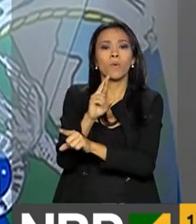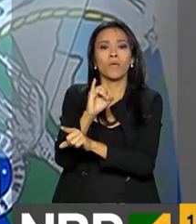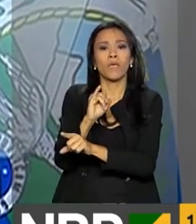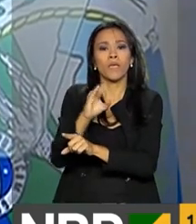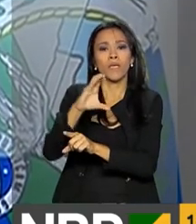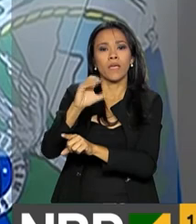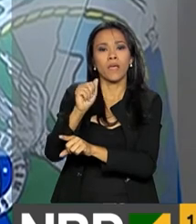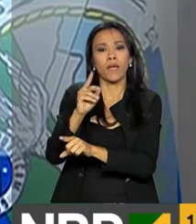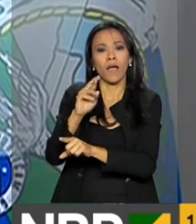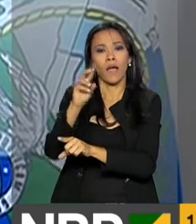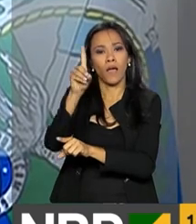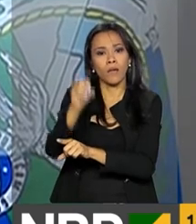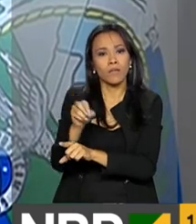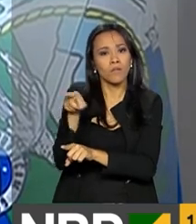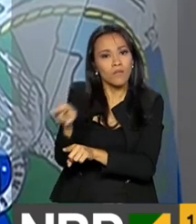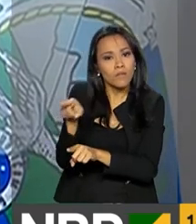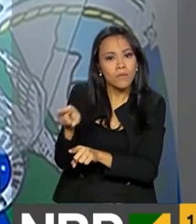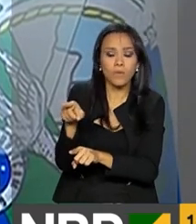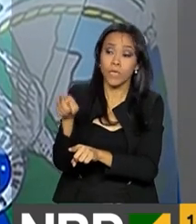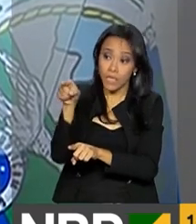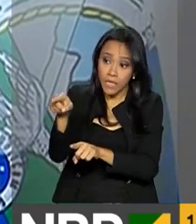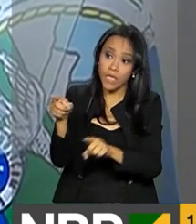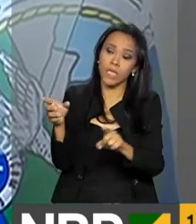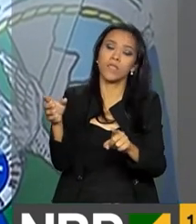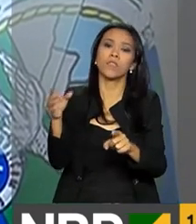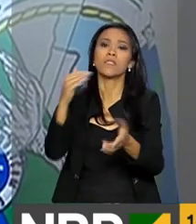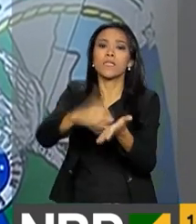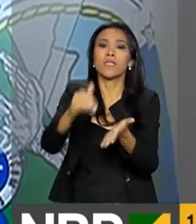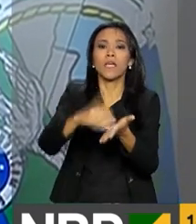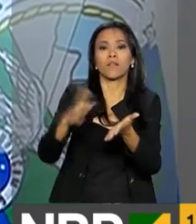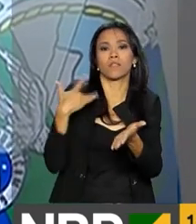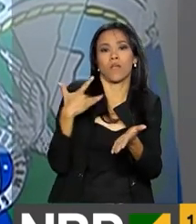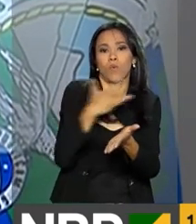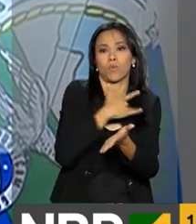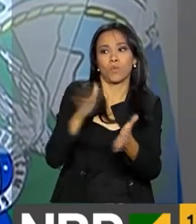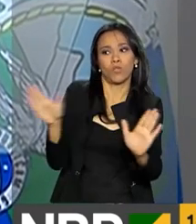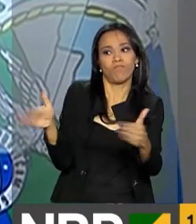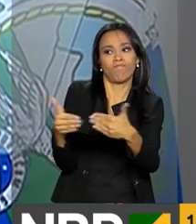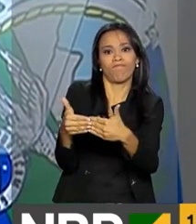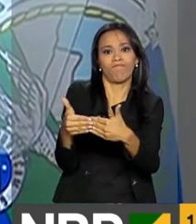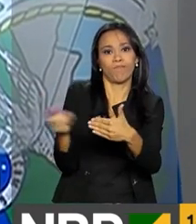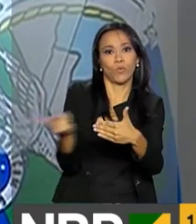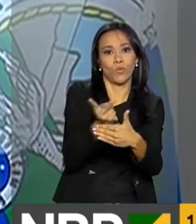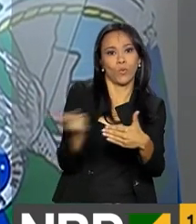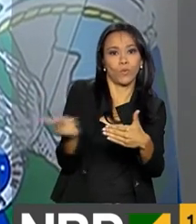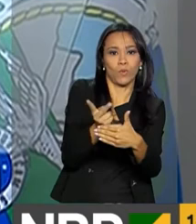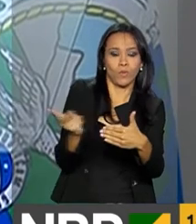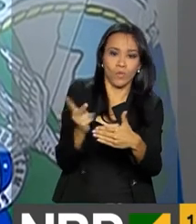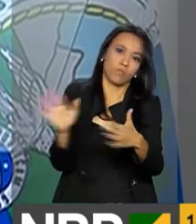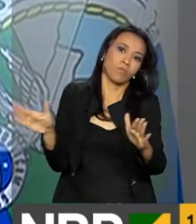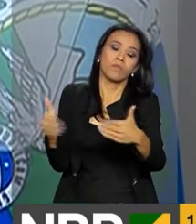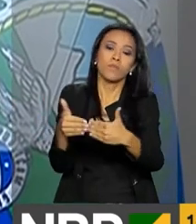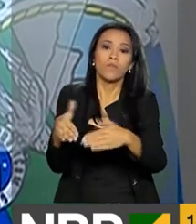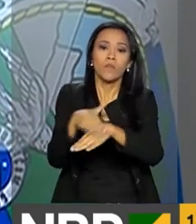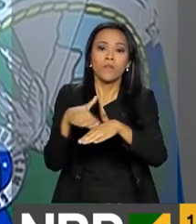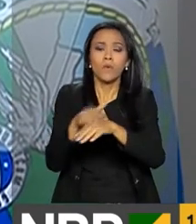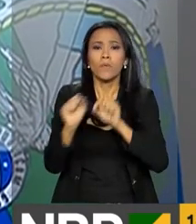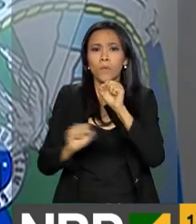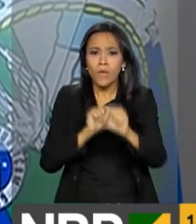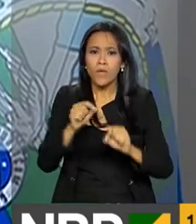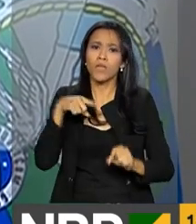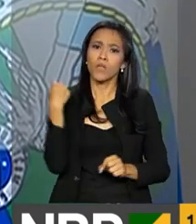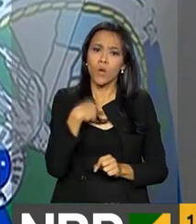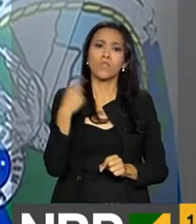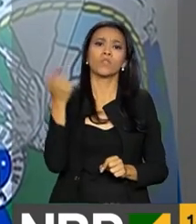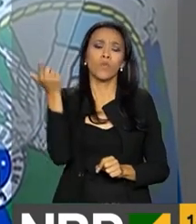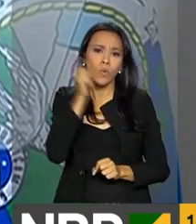para que ele faça uma aliança com o secretário da Saúde, Pezão. Portanto, nós dois faremos uma aliança, viu, Rodrigo Maia? Para que possamos concluir